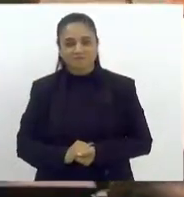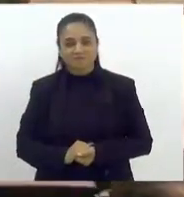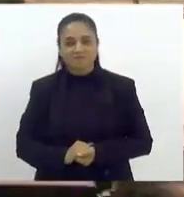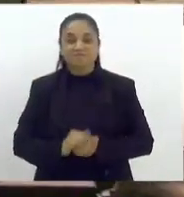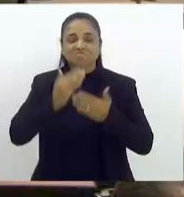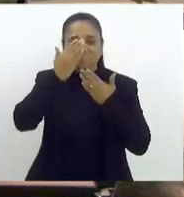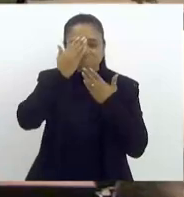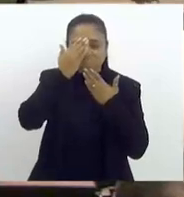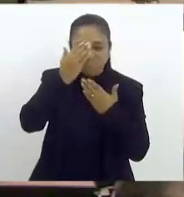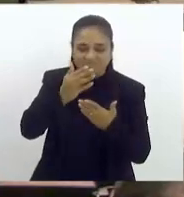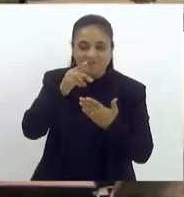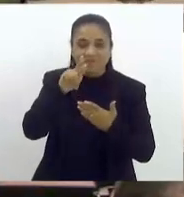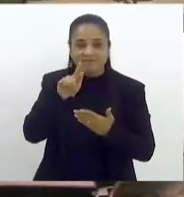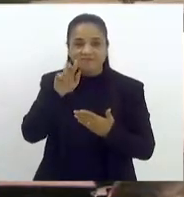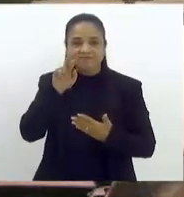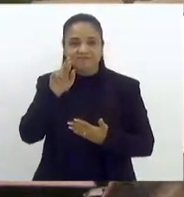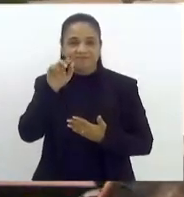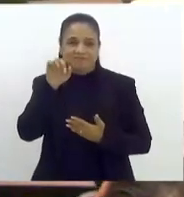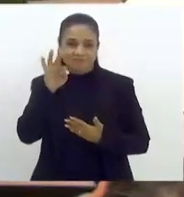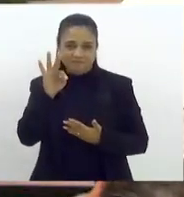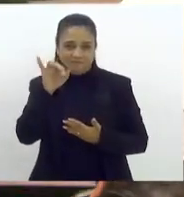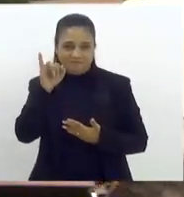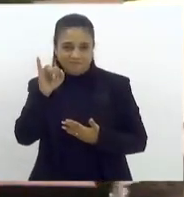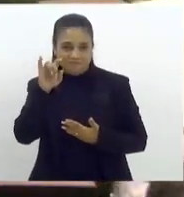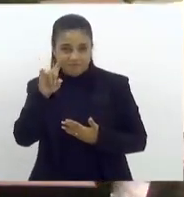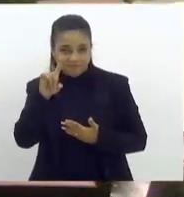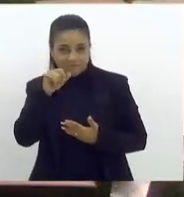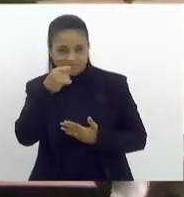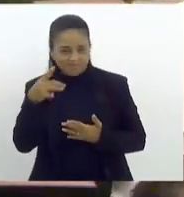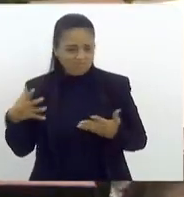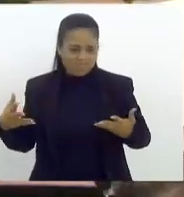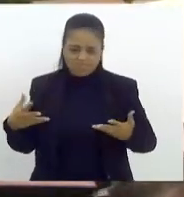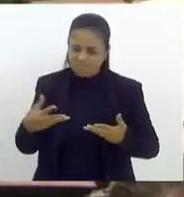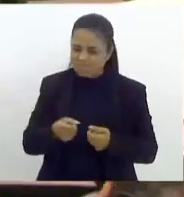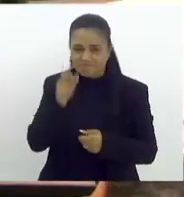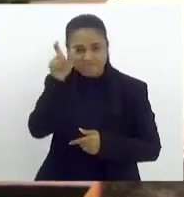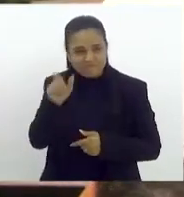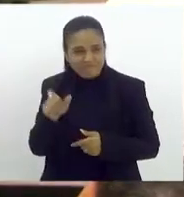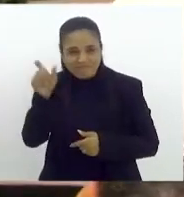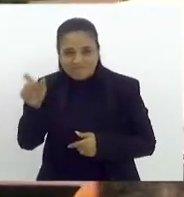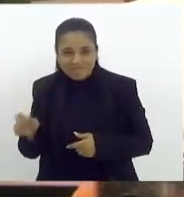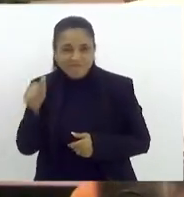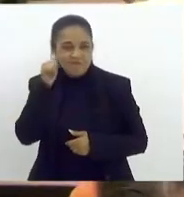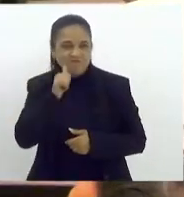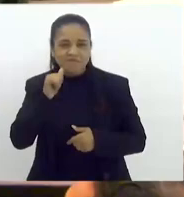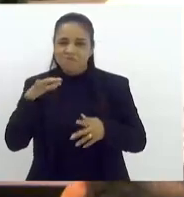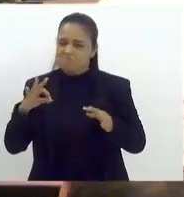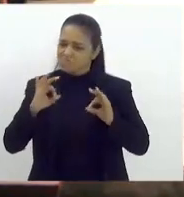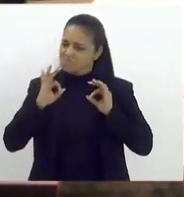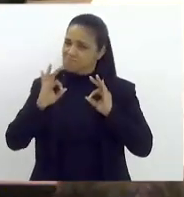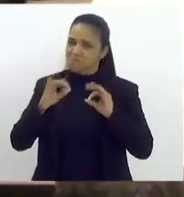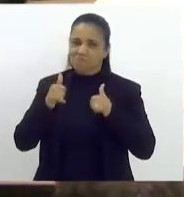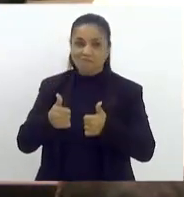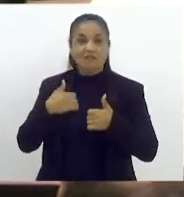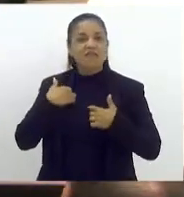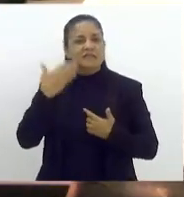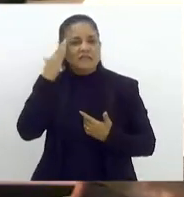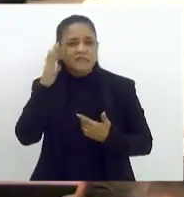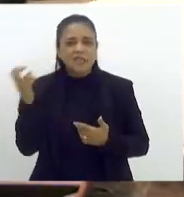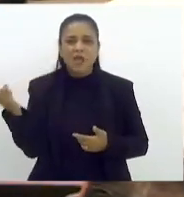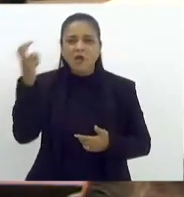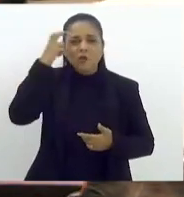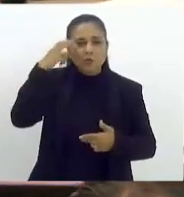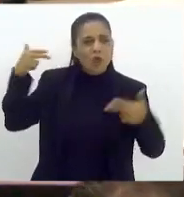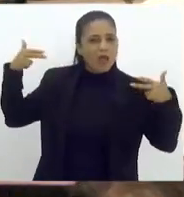gratidão que maravilhosas arrasou é isso gente a gente precisa entender que a nossa cultura